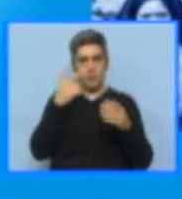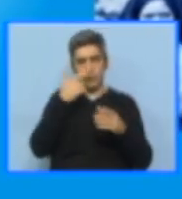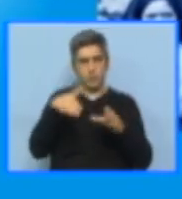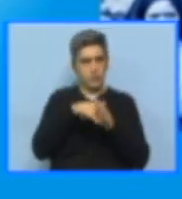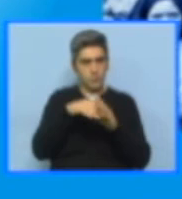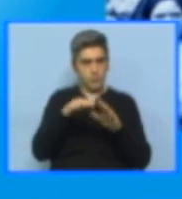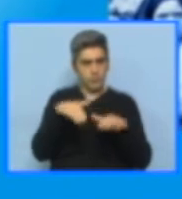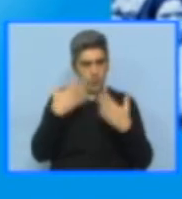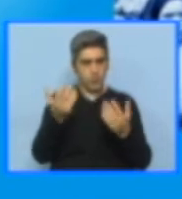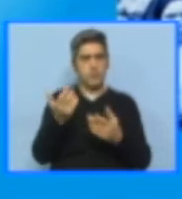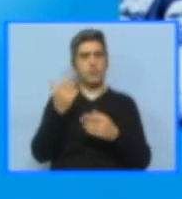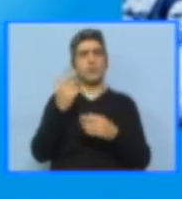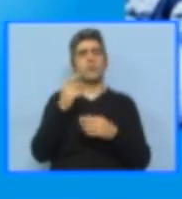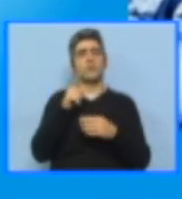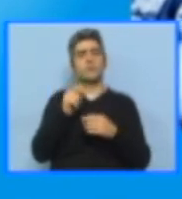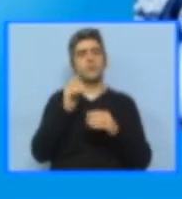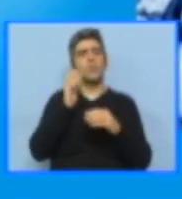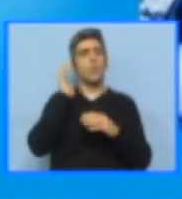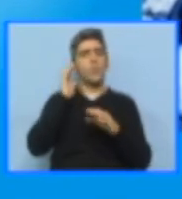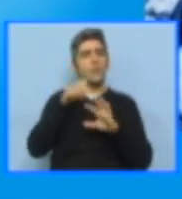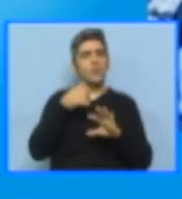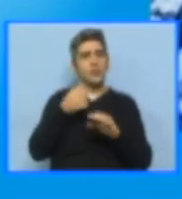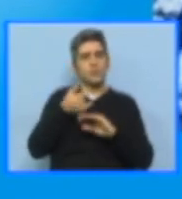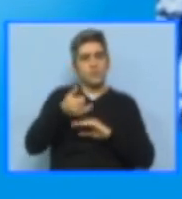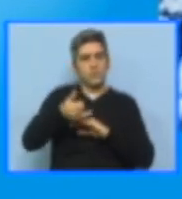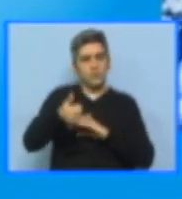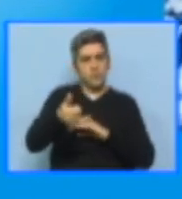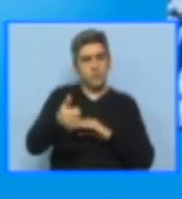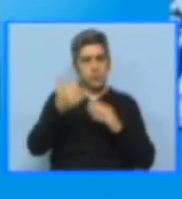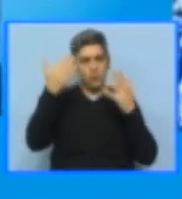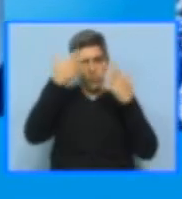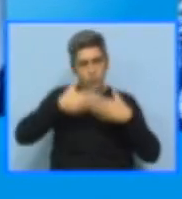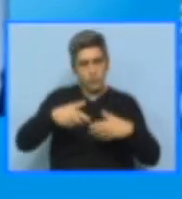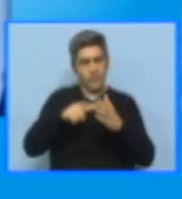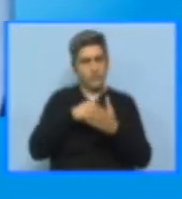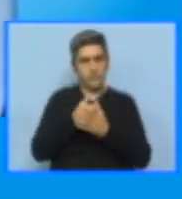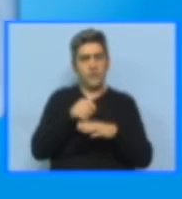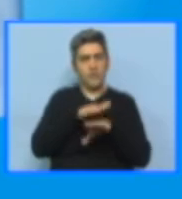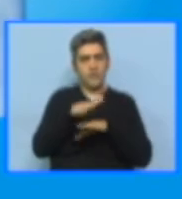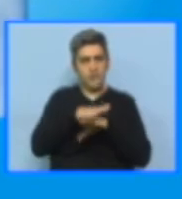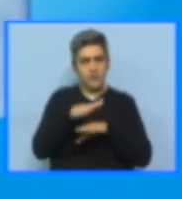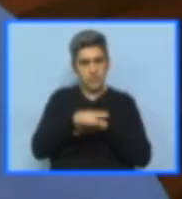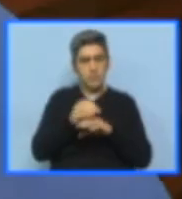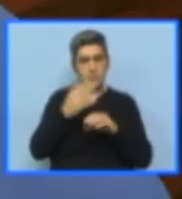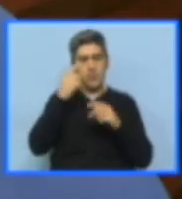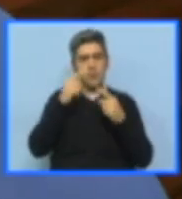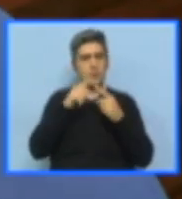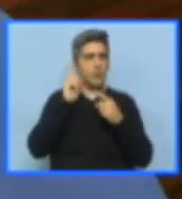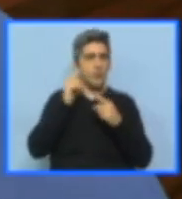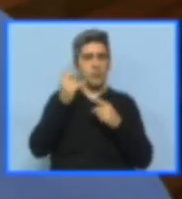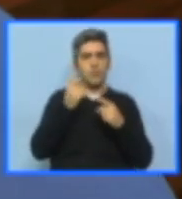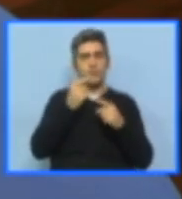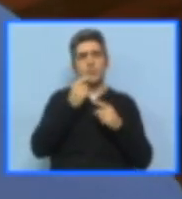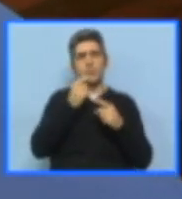uma sucessão de conferências nas noites de terça-feira. A primeira será no dia 2 de